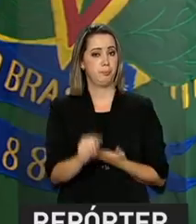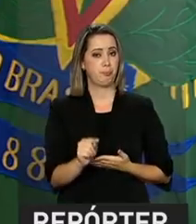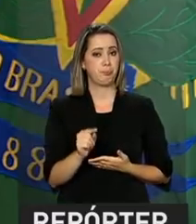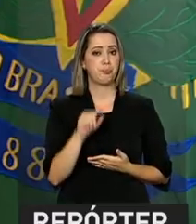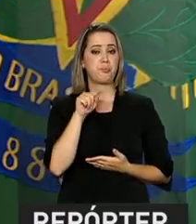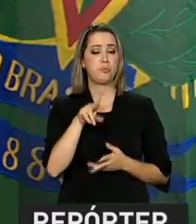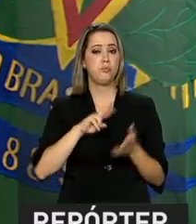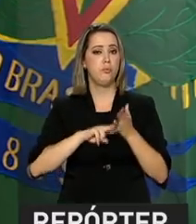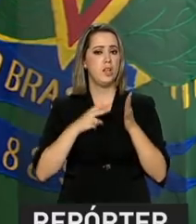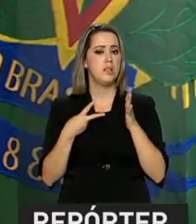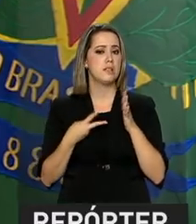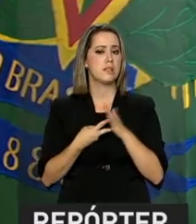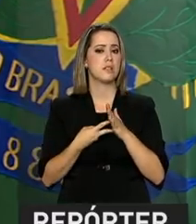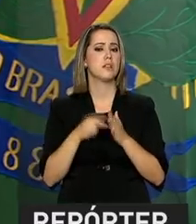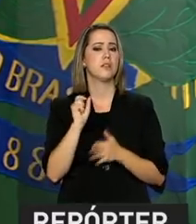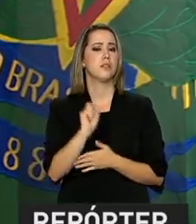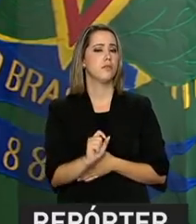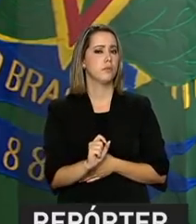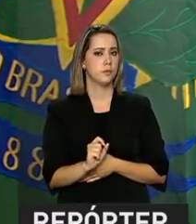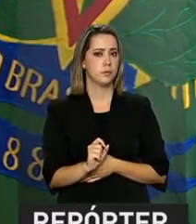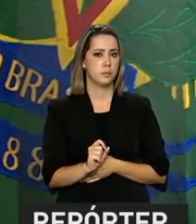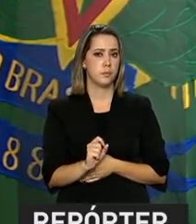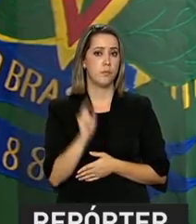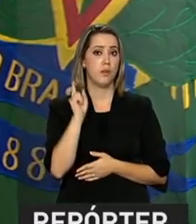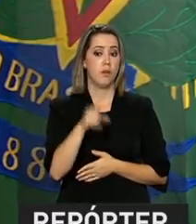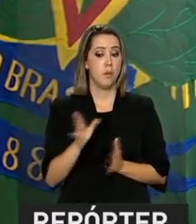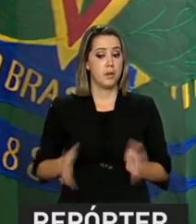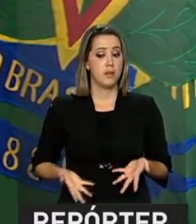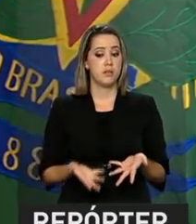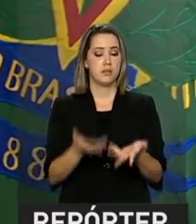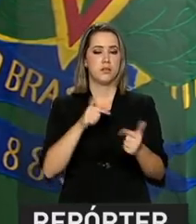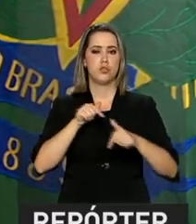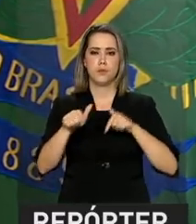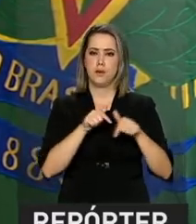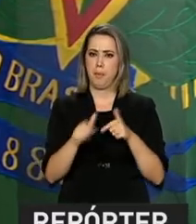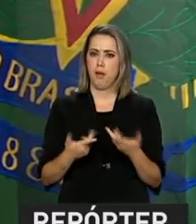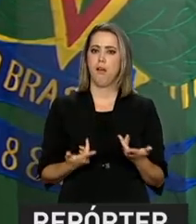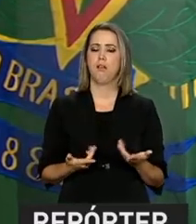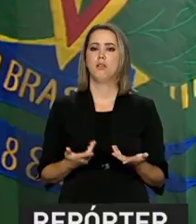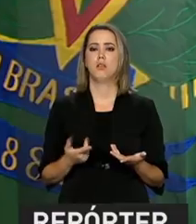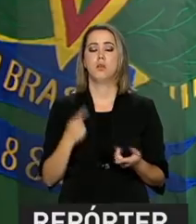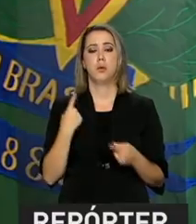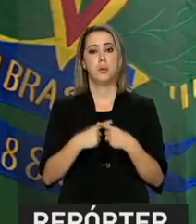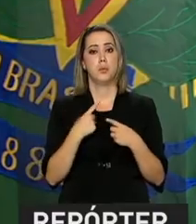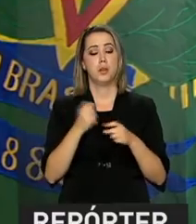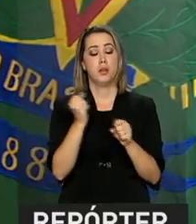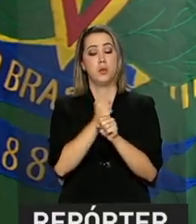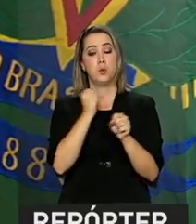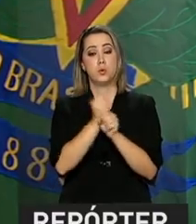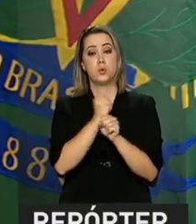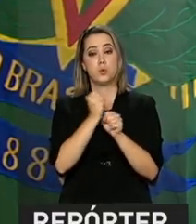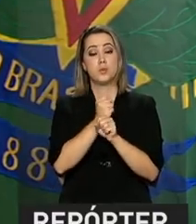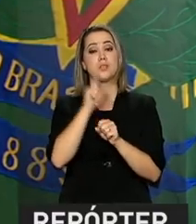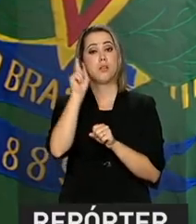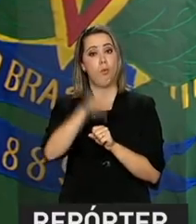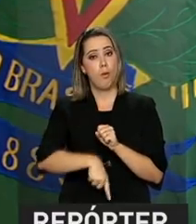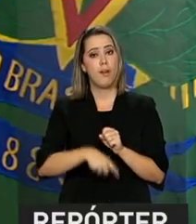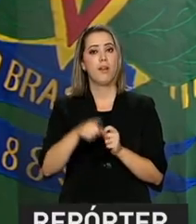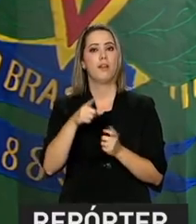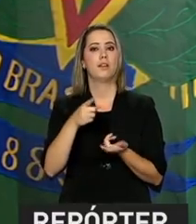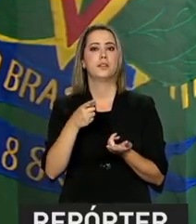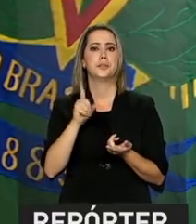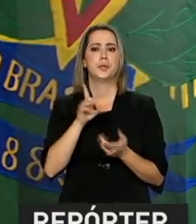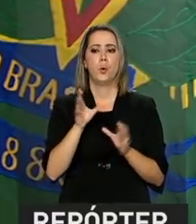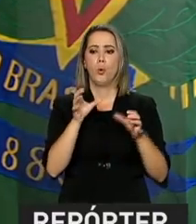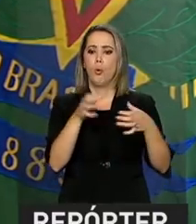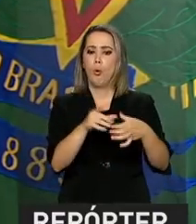Tem significado esta afirmação, porque isto incentiva o emprego, porque a construção civil, sabidamente, é